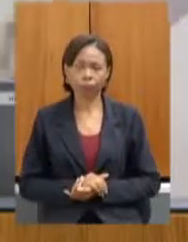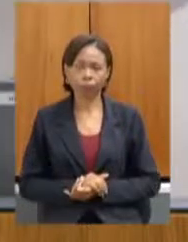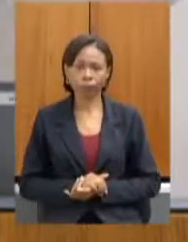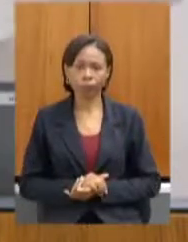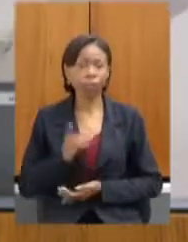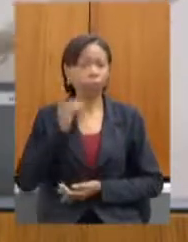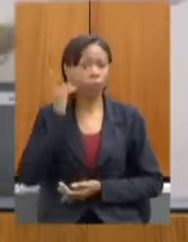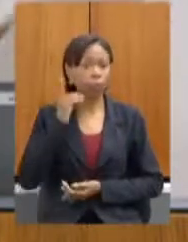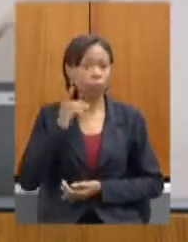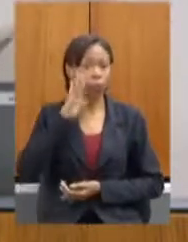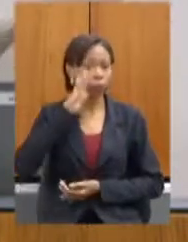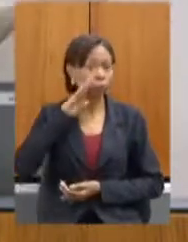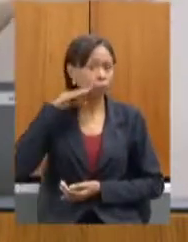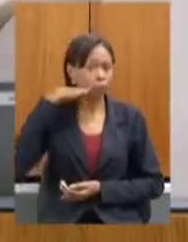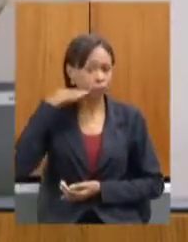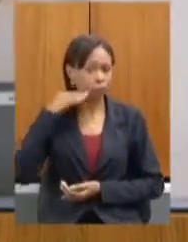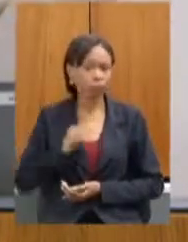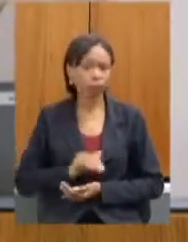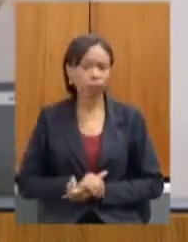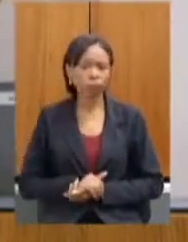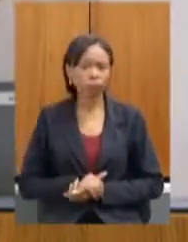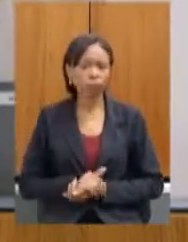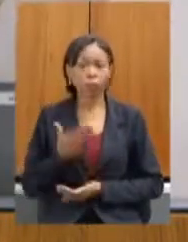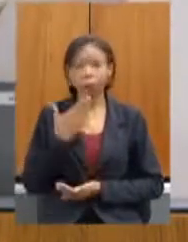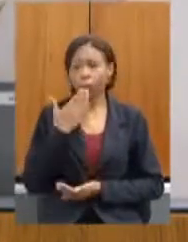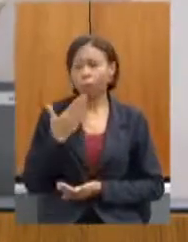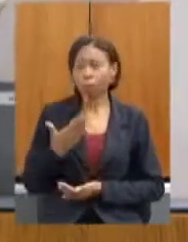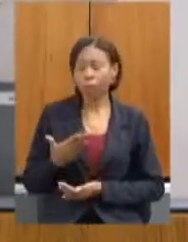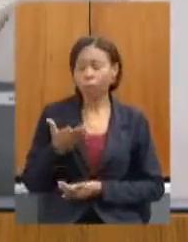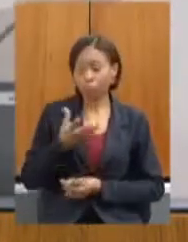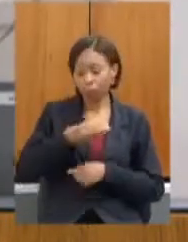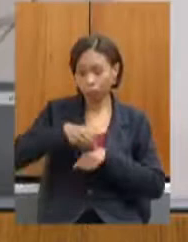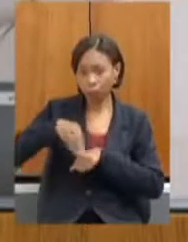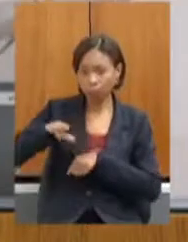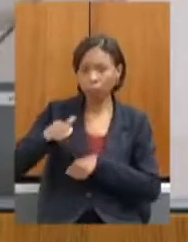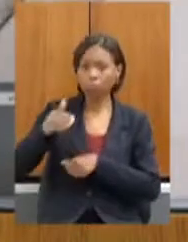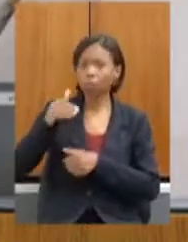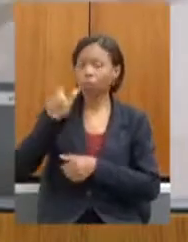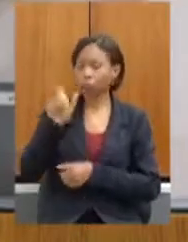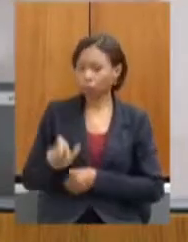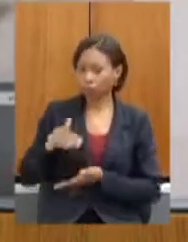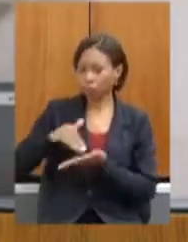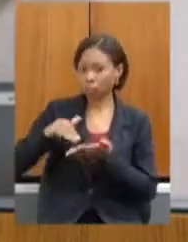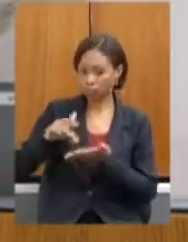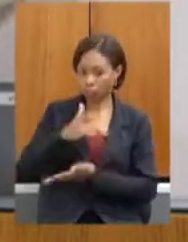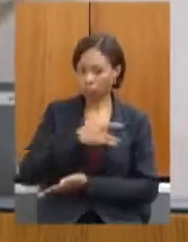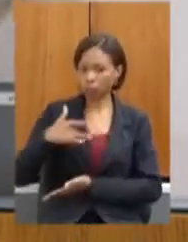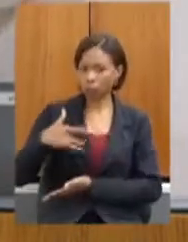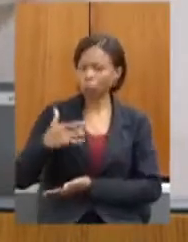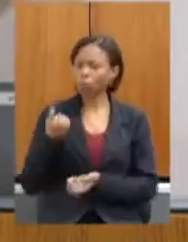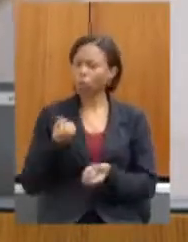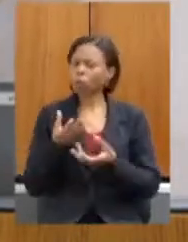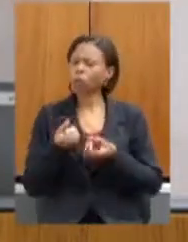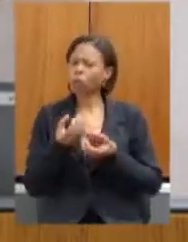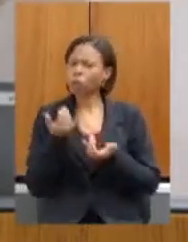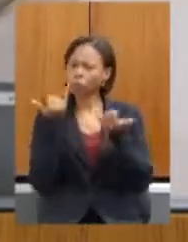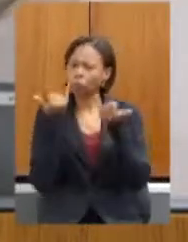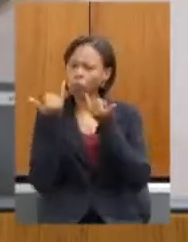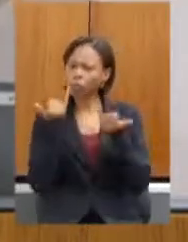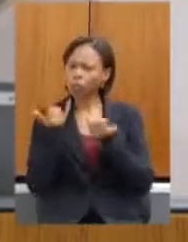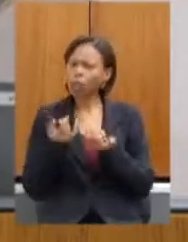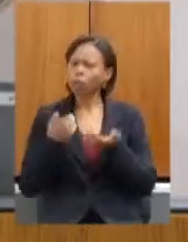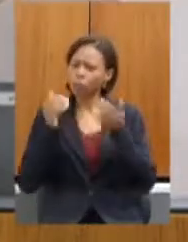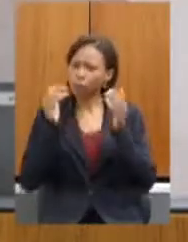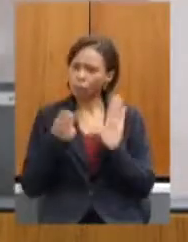e da deputada Beatriz Cerqueira solicitando que seja encaminhado ao secretário de estado de saúde pedido de informações para que prestem